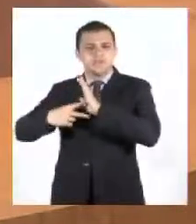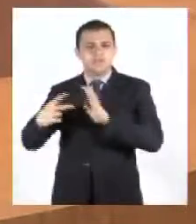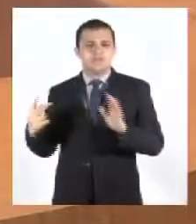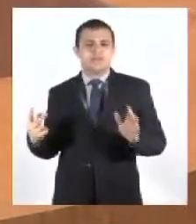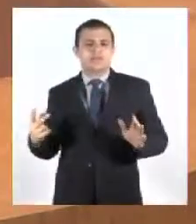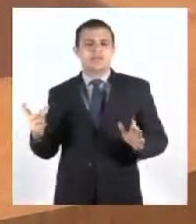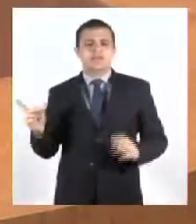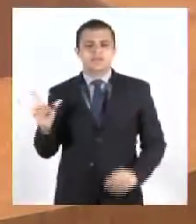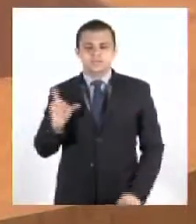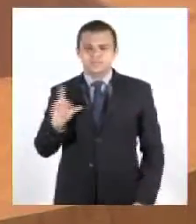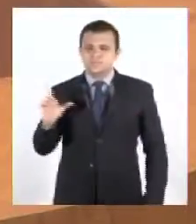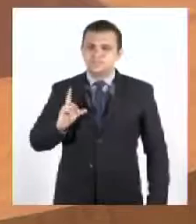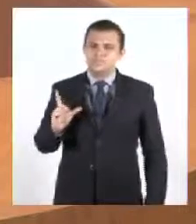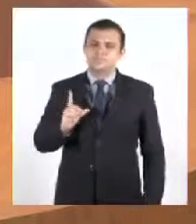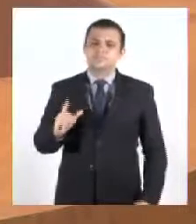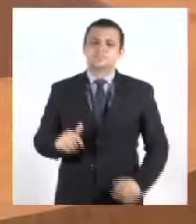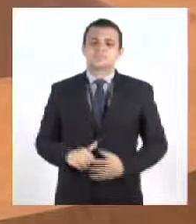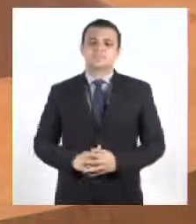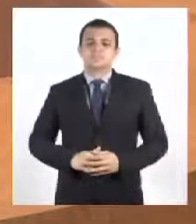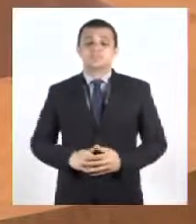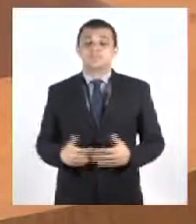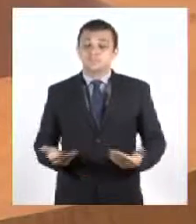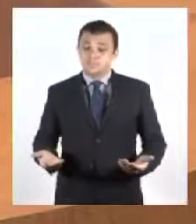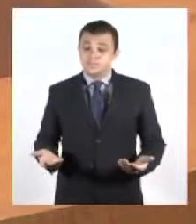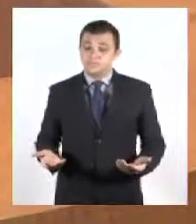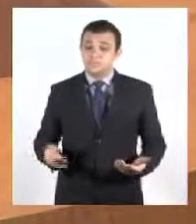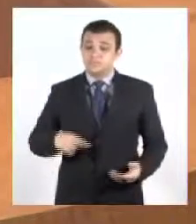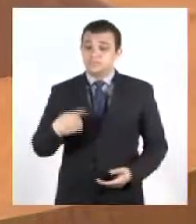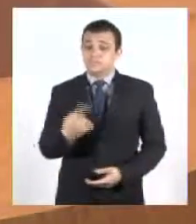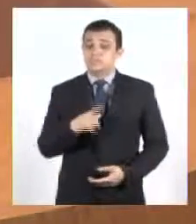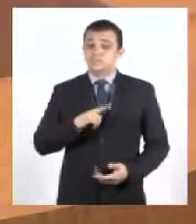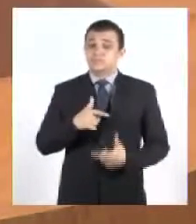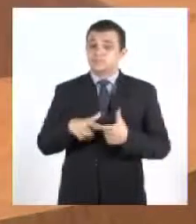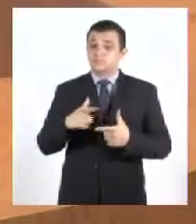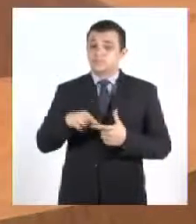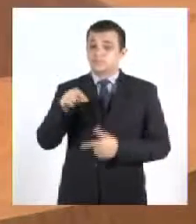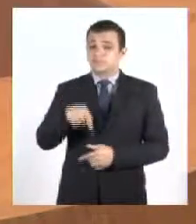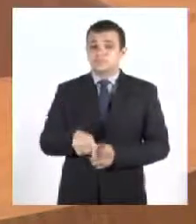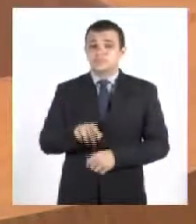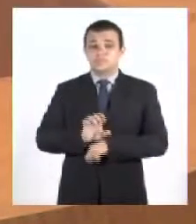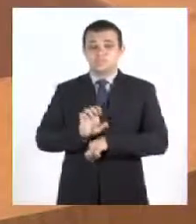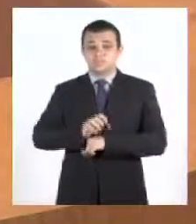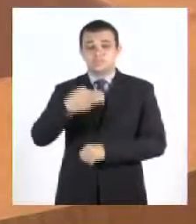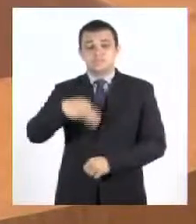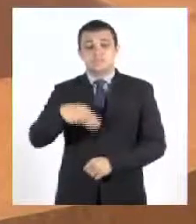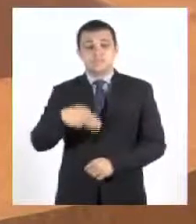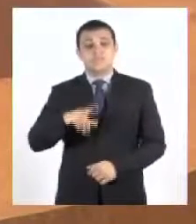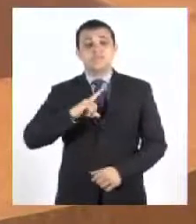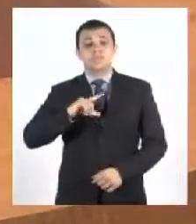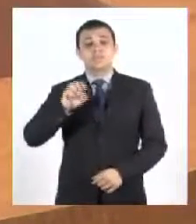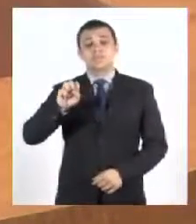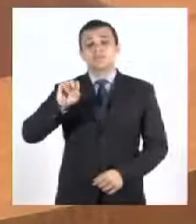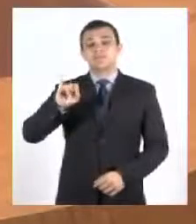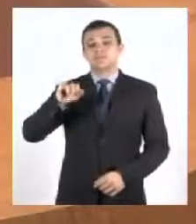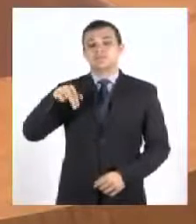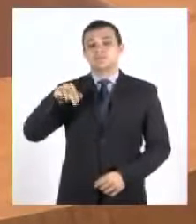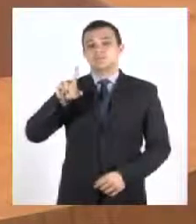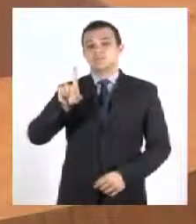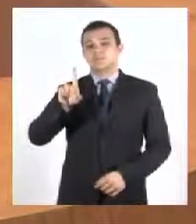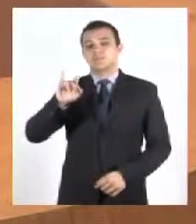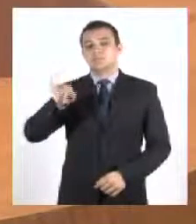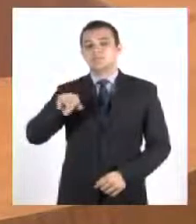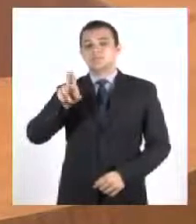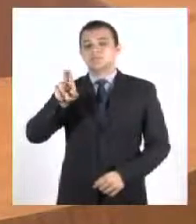formas que nós temos um caso no nosso estado, do Sindijuiz, onde ano